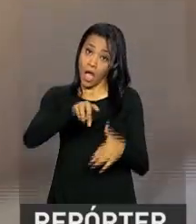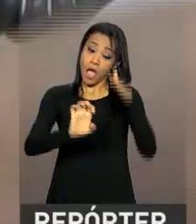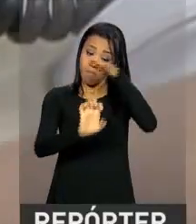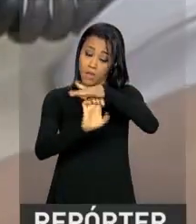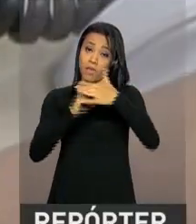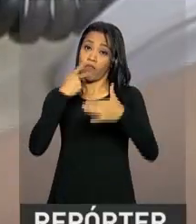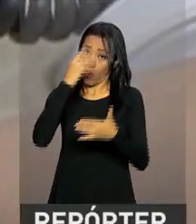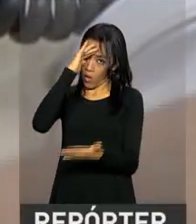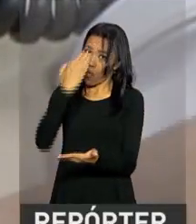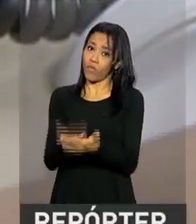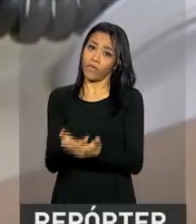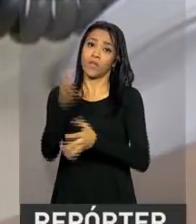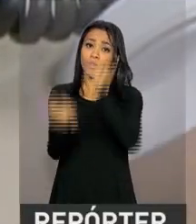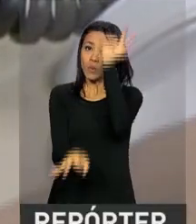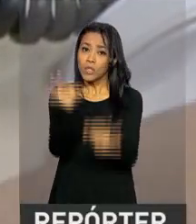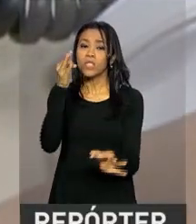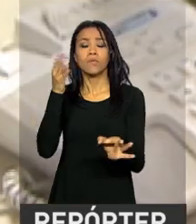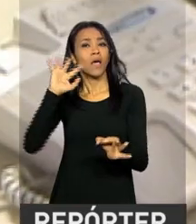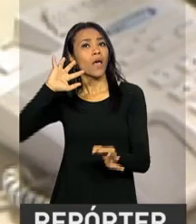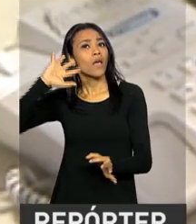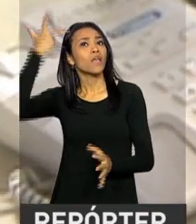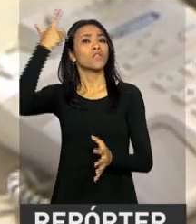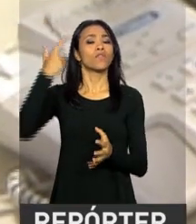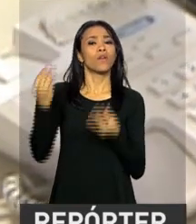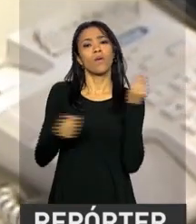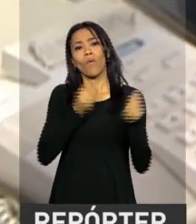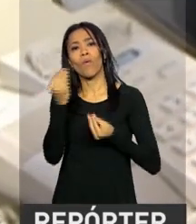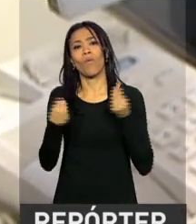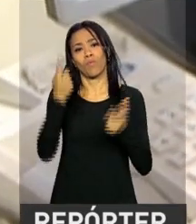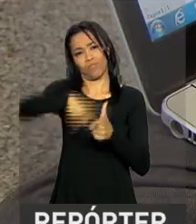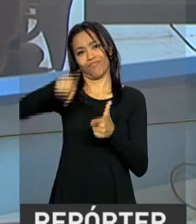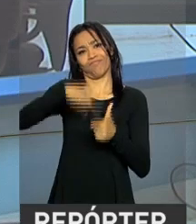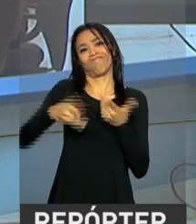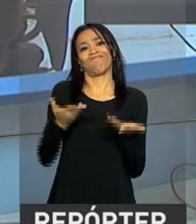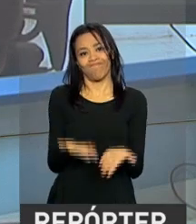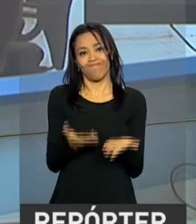para encontrar o melhor caminho e solucionar a situação